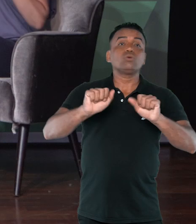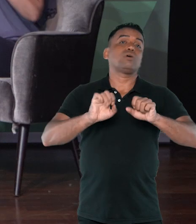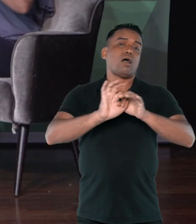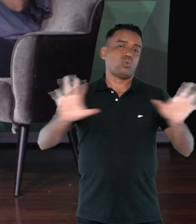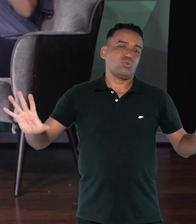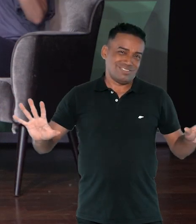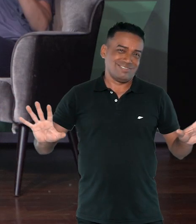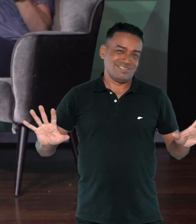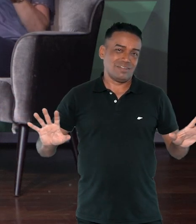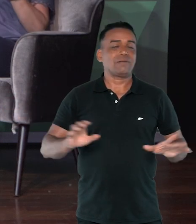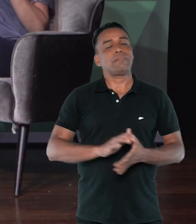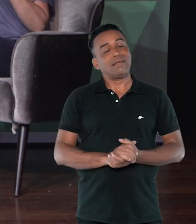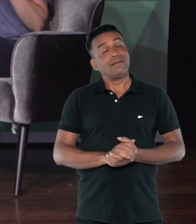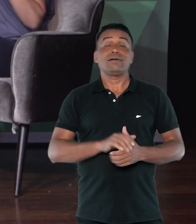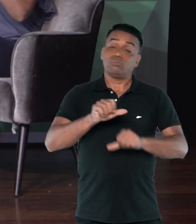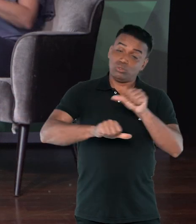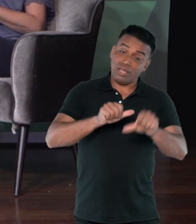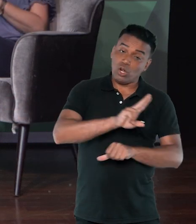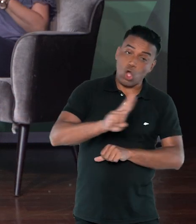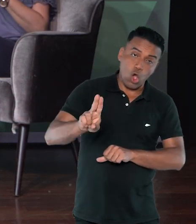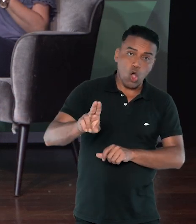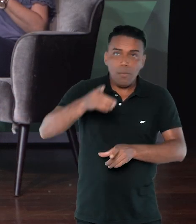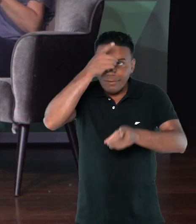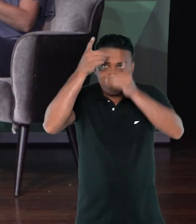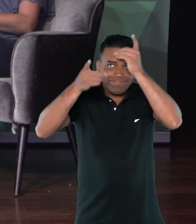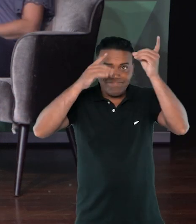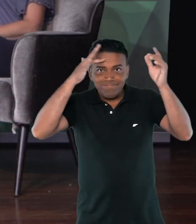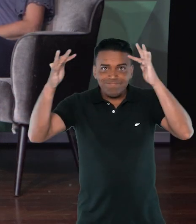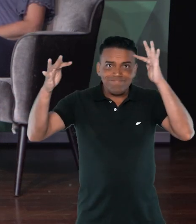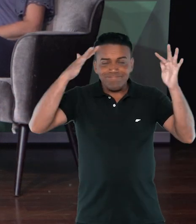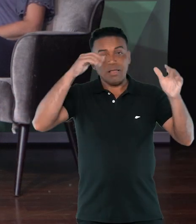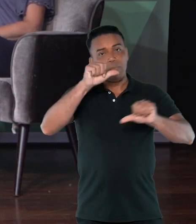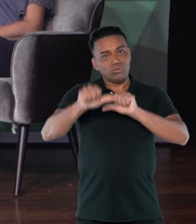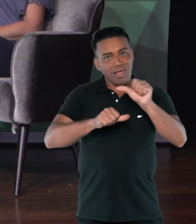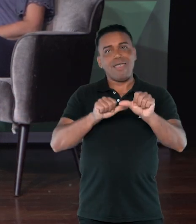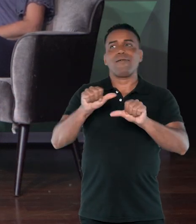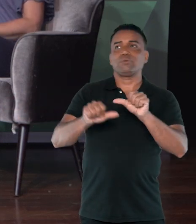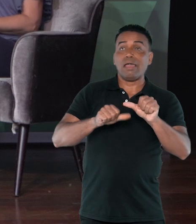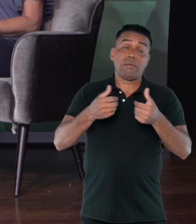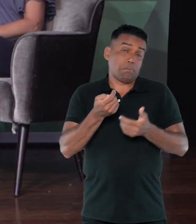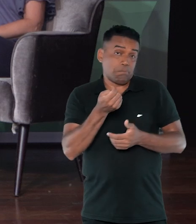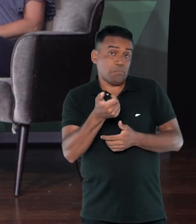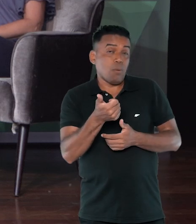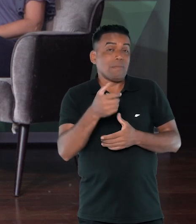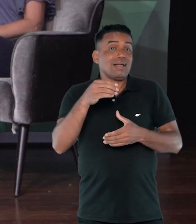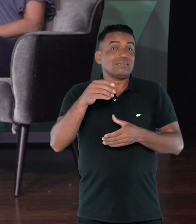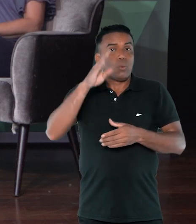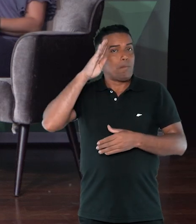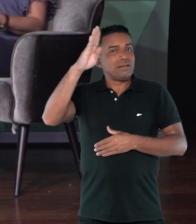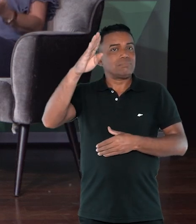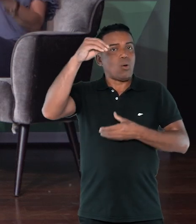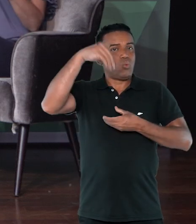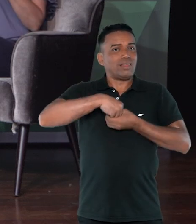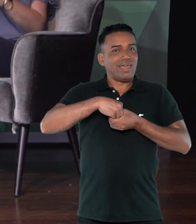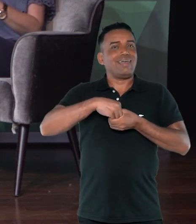nomes, ficcionei um pouquinho, mudei algumas coisas, mas a essência está lá, né? E é inacreditável, assim, né?